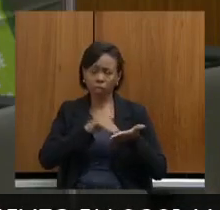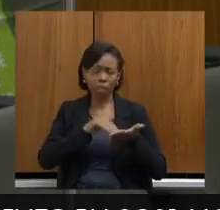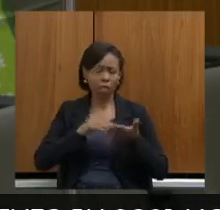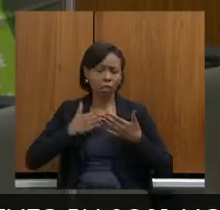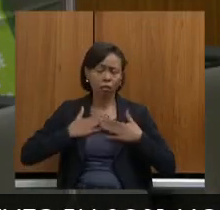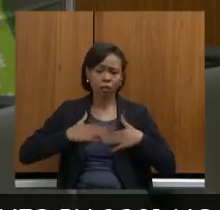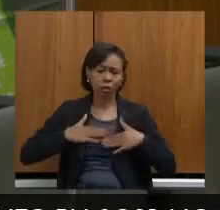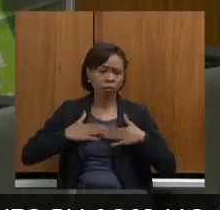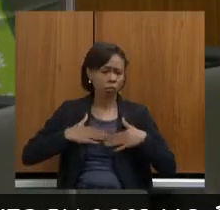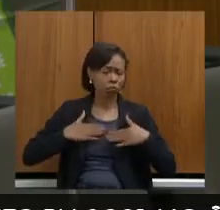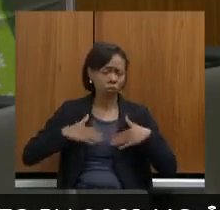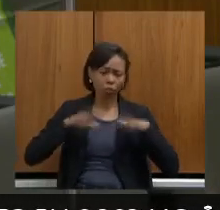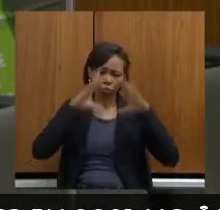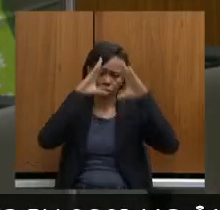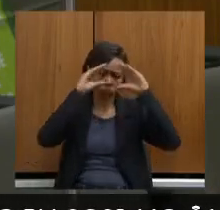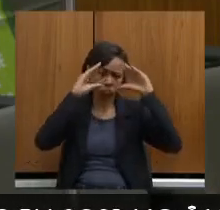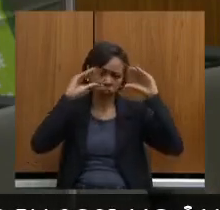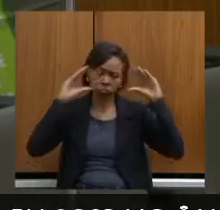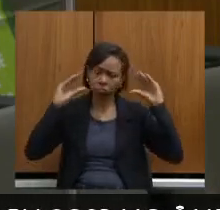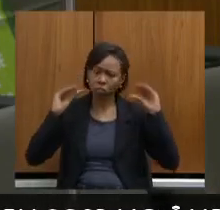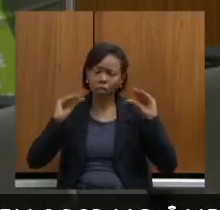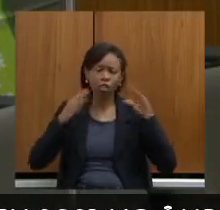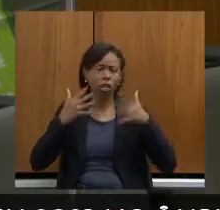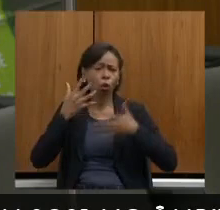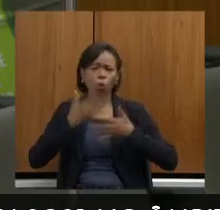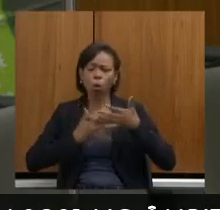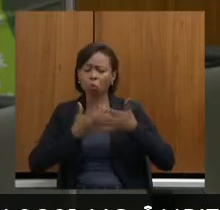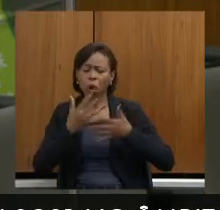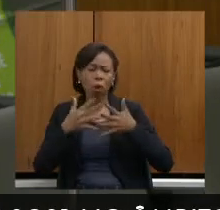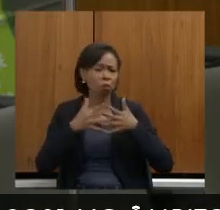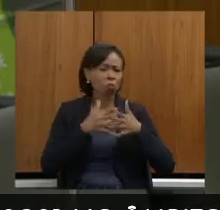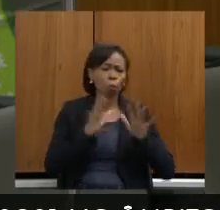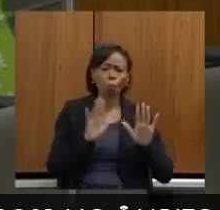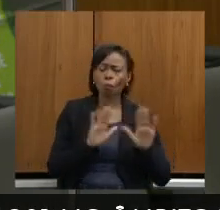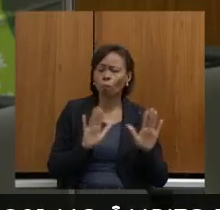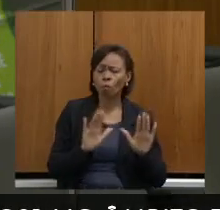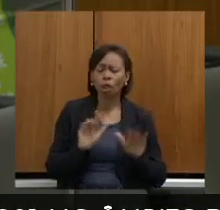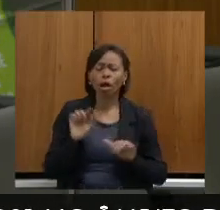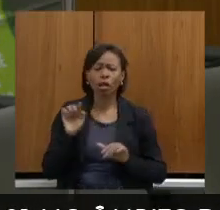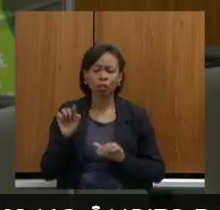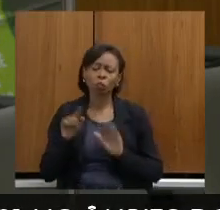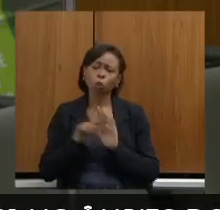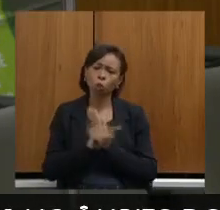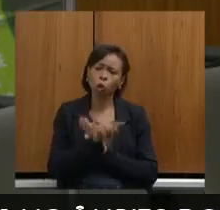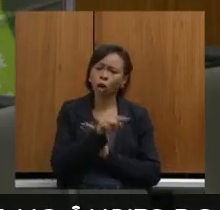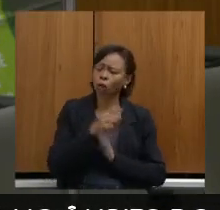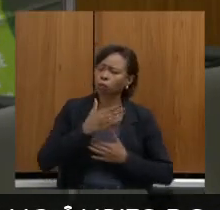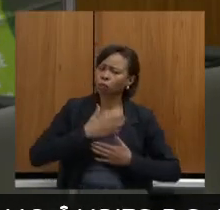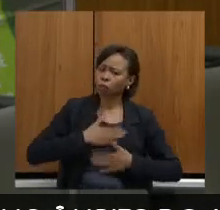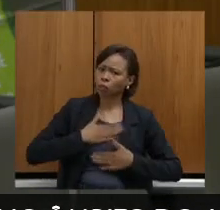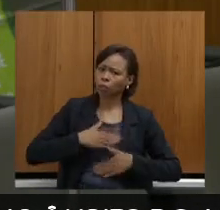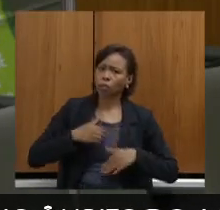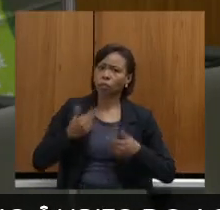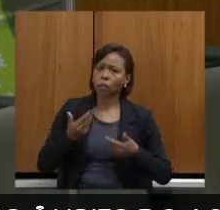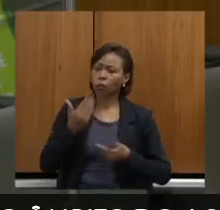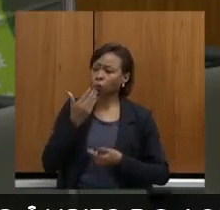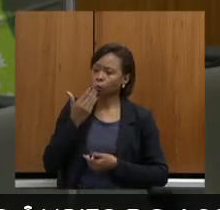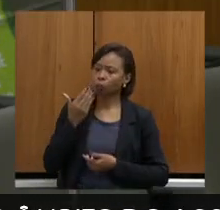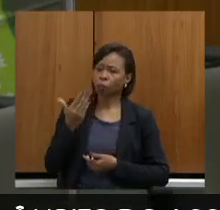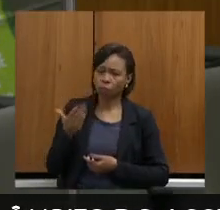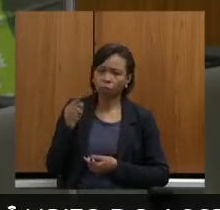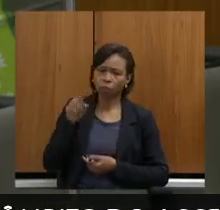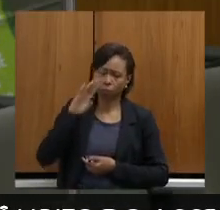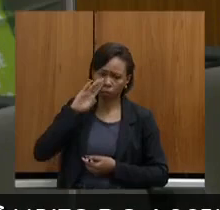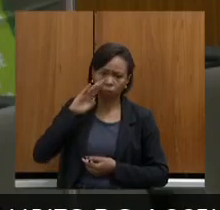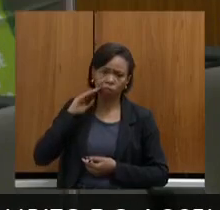não se sente confortável não se sentiu desconfortável com seus questionamentos Até porque não deveria se sentir então assim Um aterro que ele faço